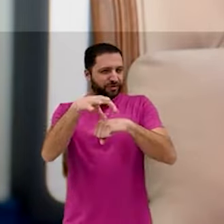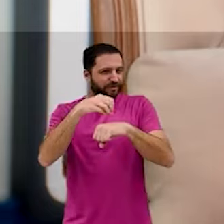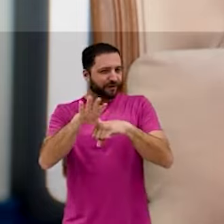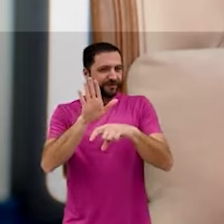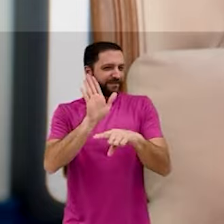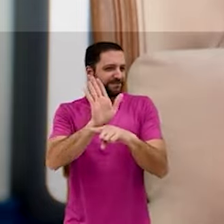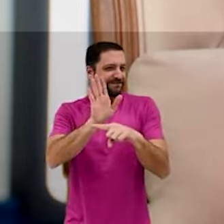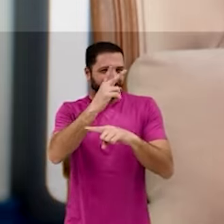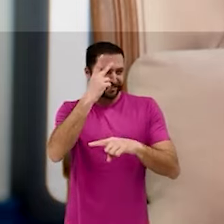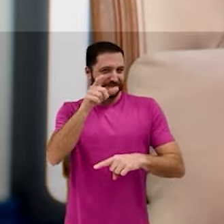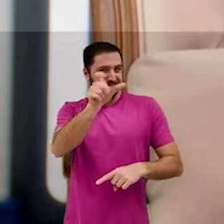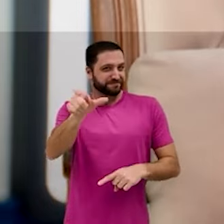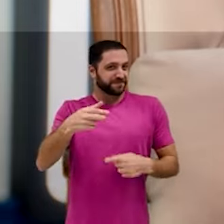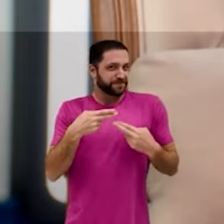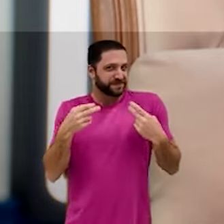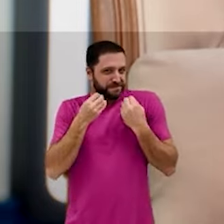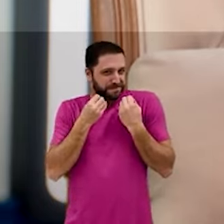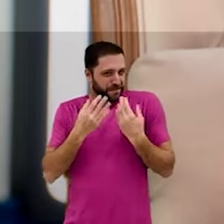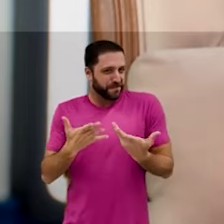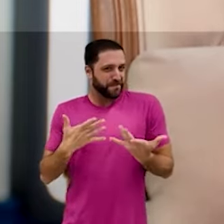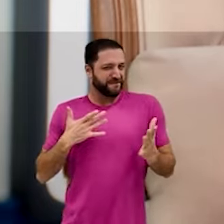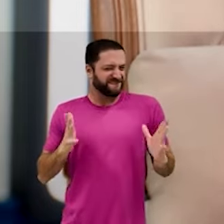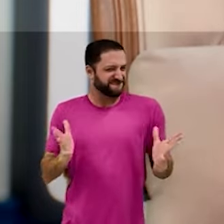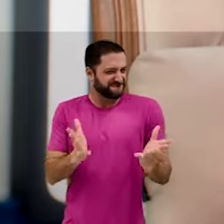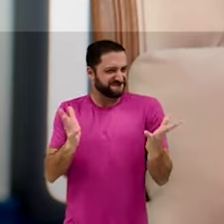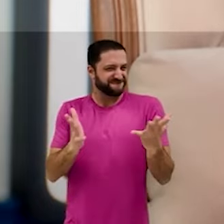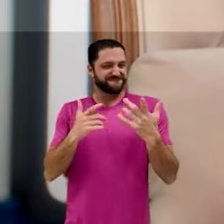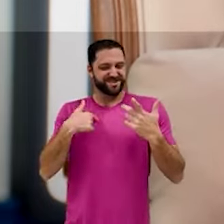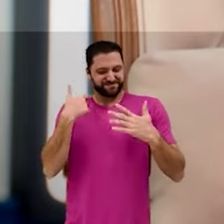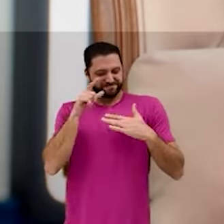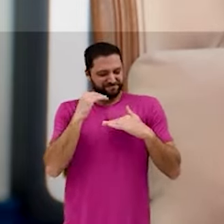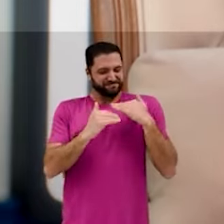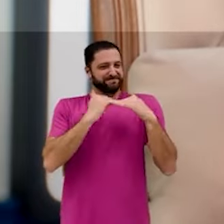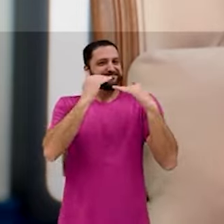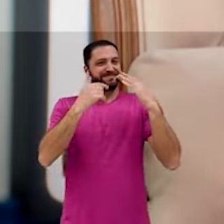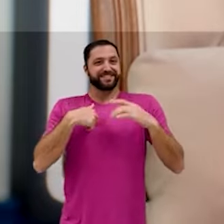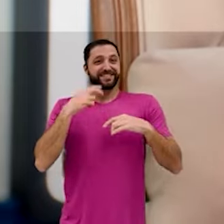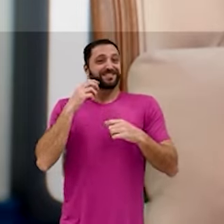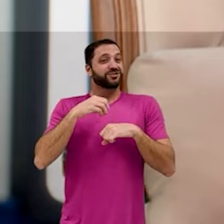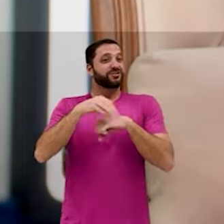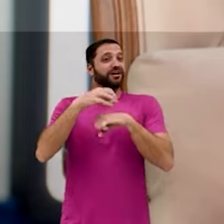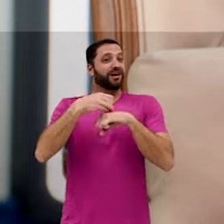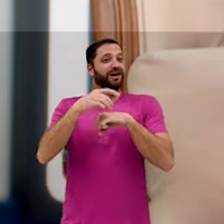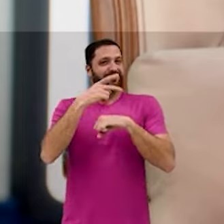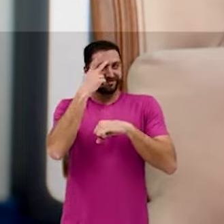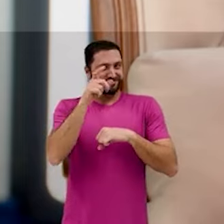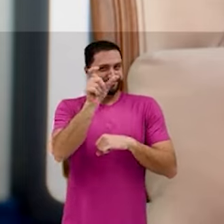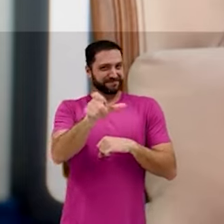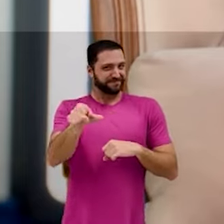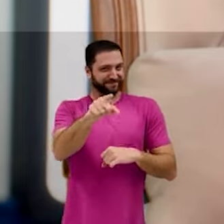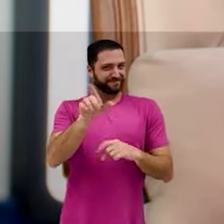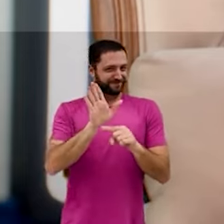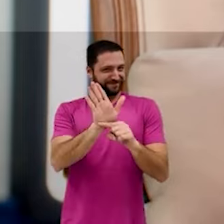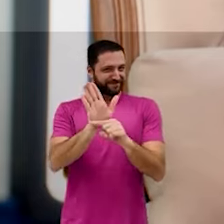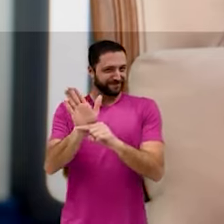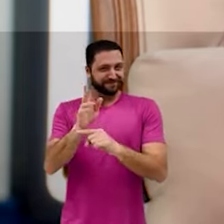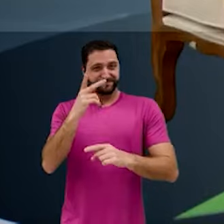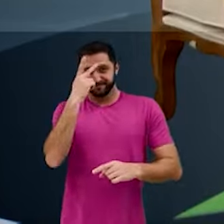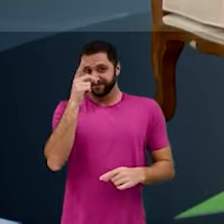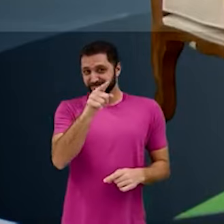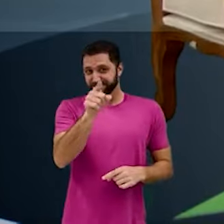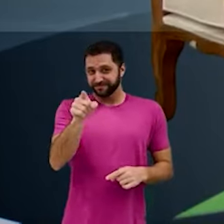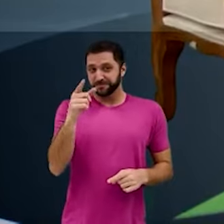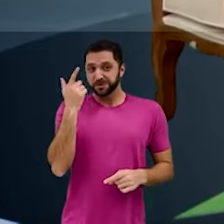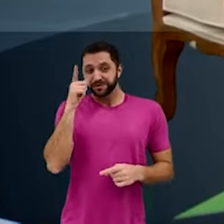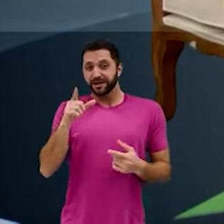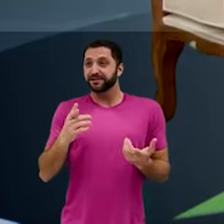pessoas muitos insights, muitas coisas boas, né? Muita superação e muita dica de que elas também